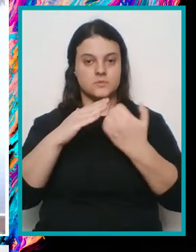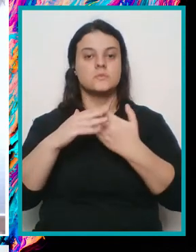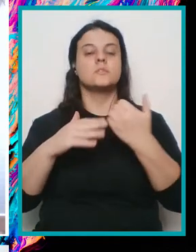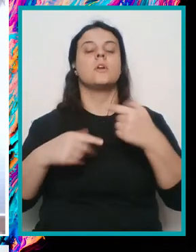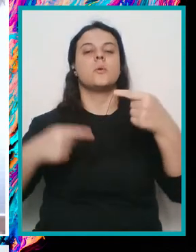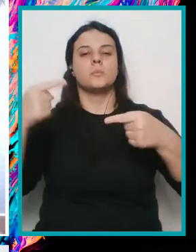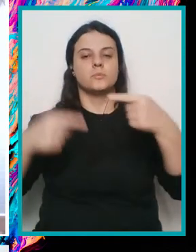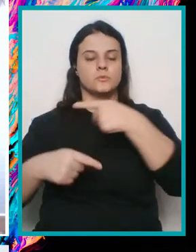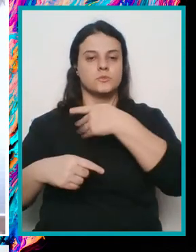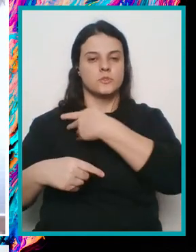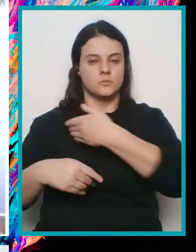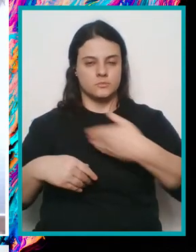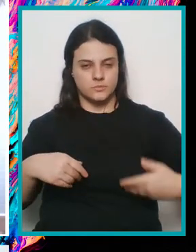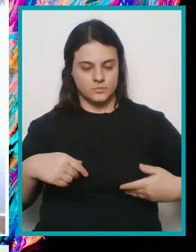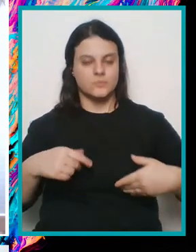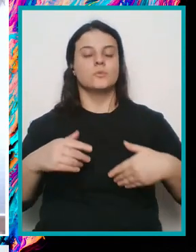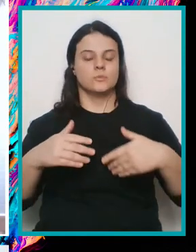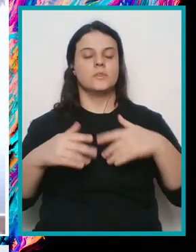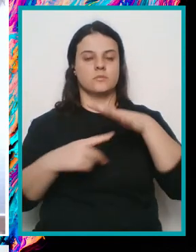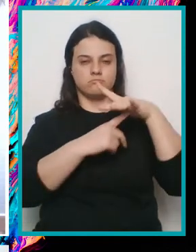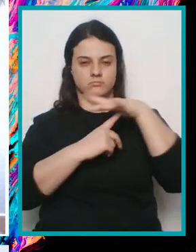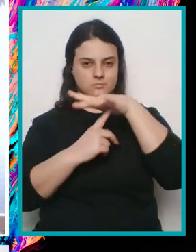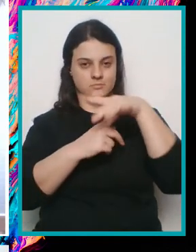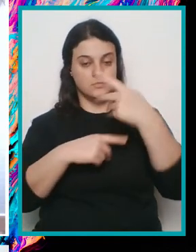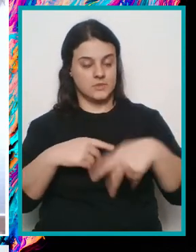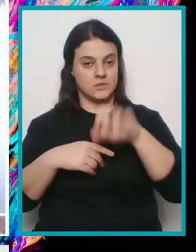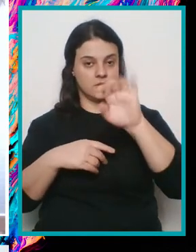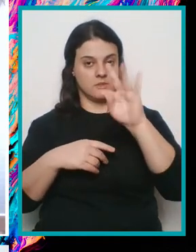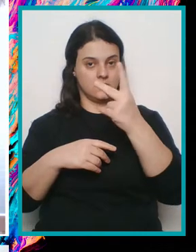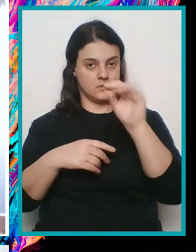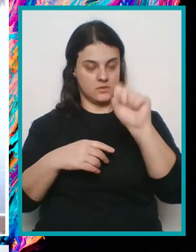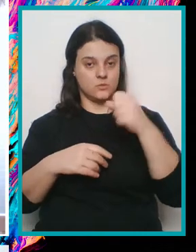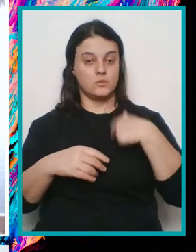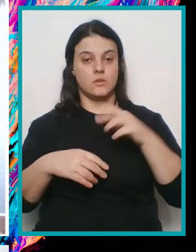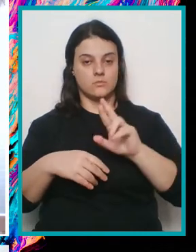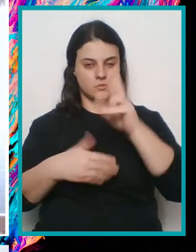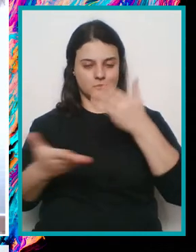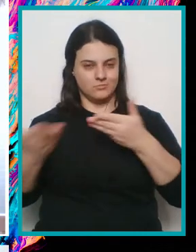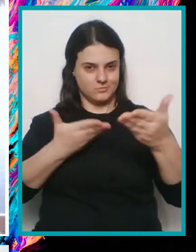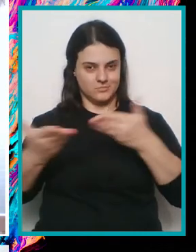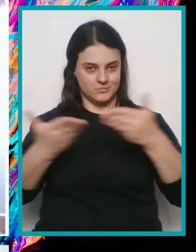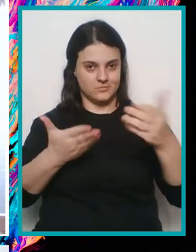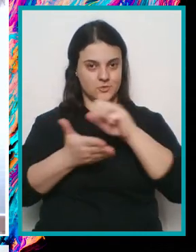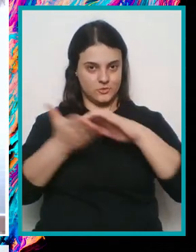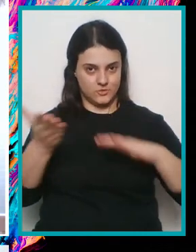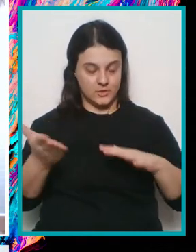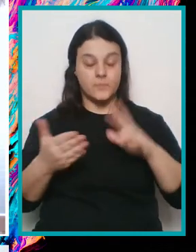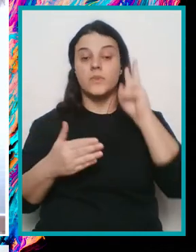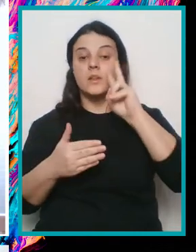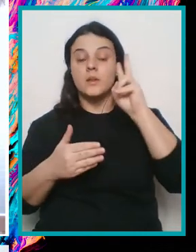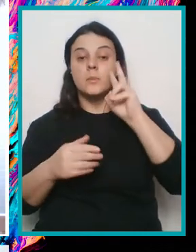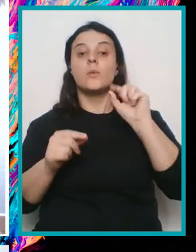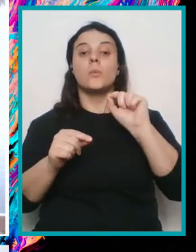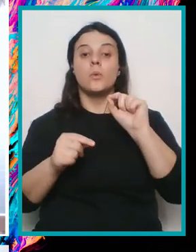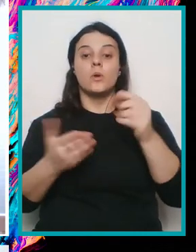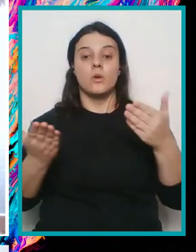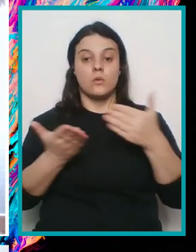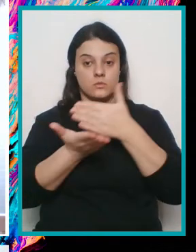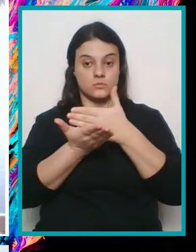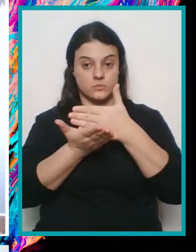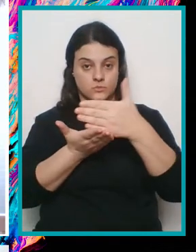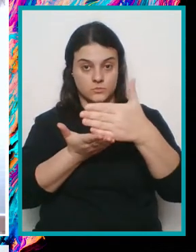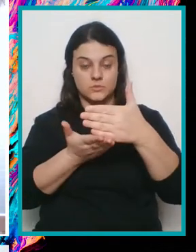Meio Ambiente do Instituto ETSO, e serei a mediadora da atividade de hoje. Eu gostaria de lembrar que agora nós começamos o dia com a